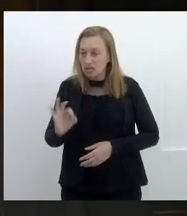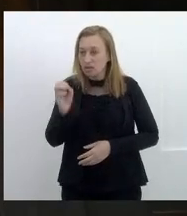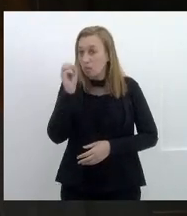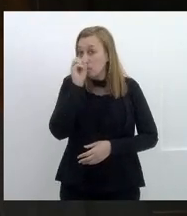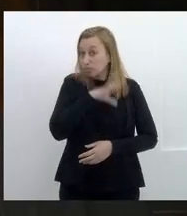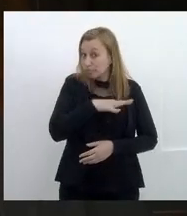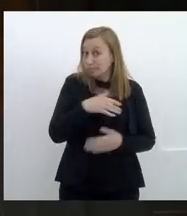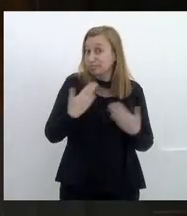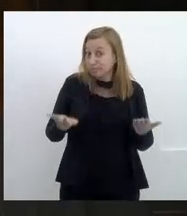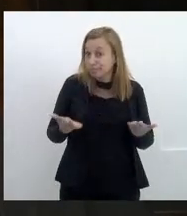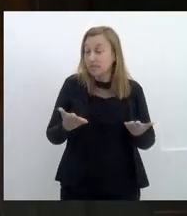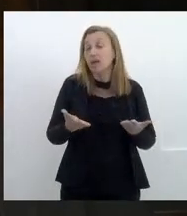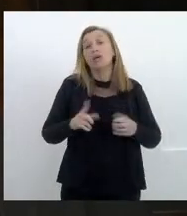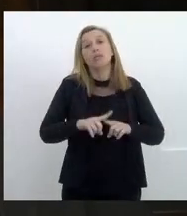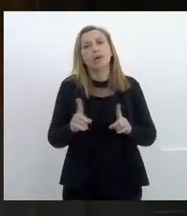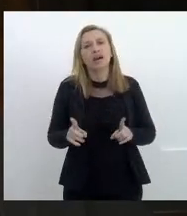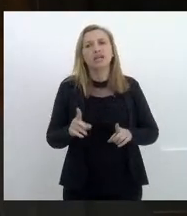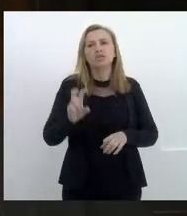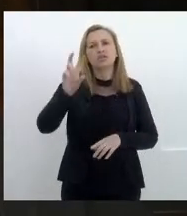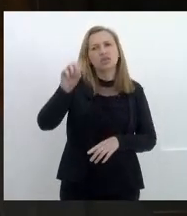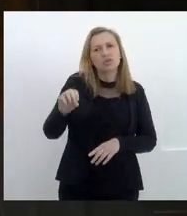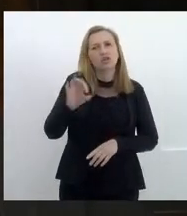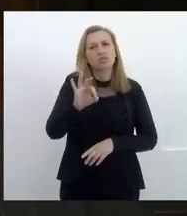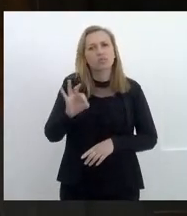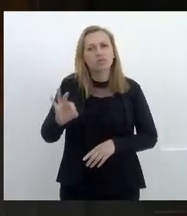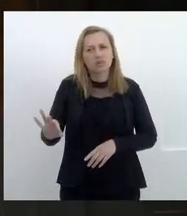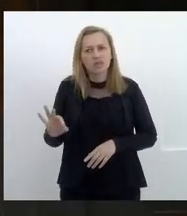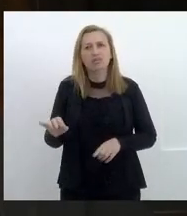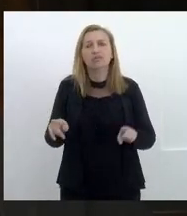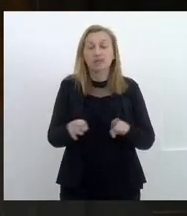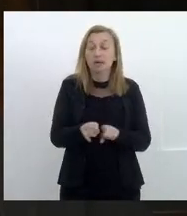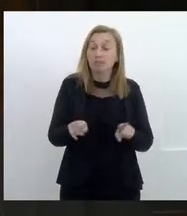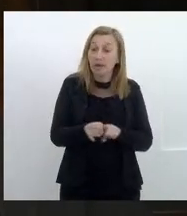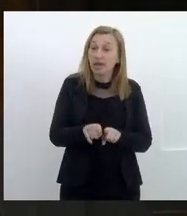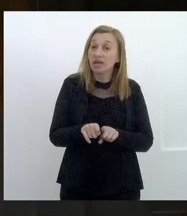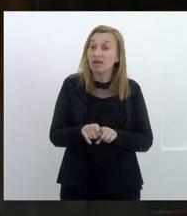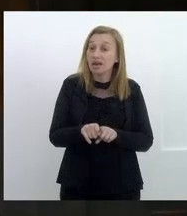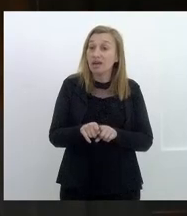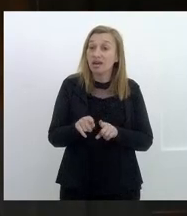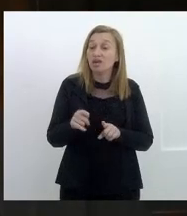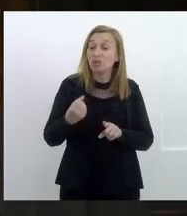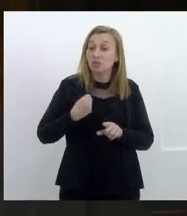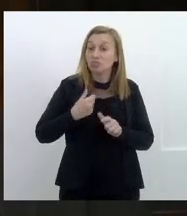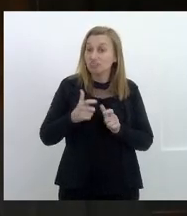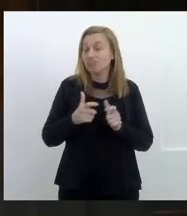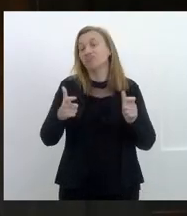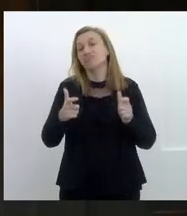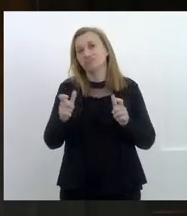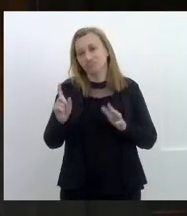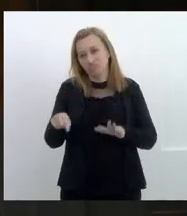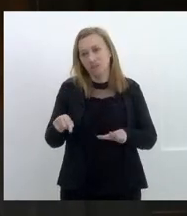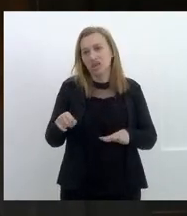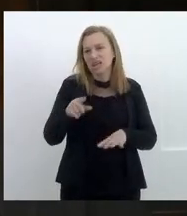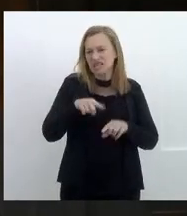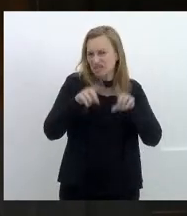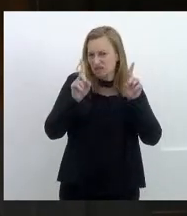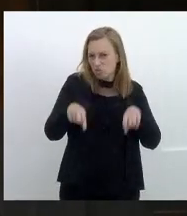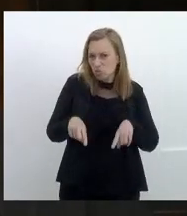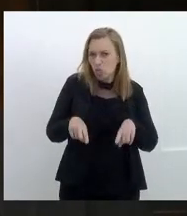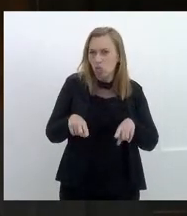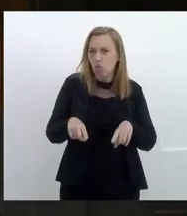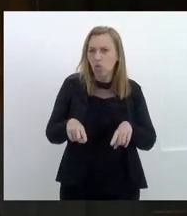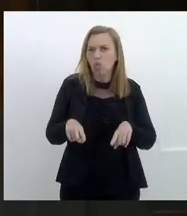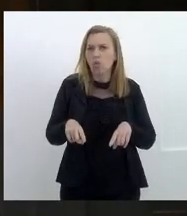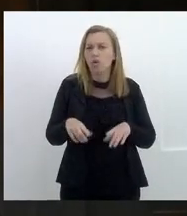absurdo mas o pedágio de cinquenta por cento proposto também alto né é um servidor que